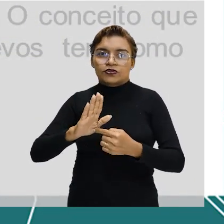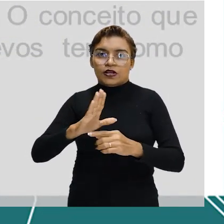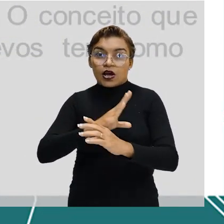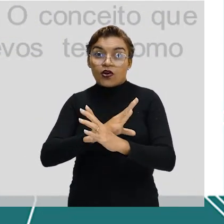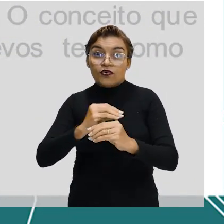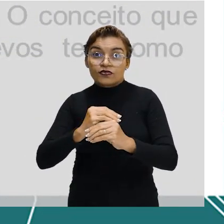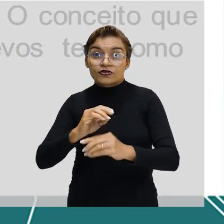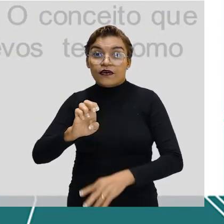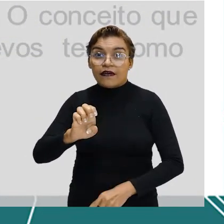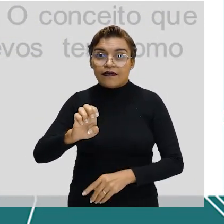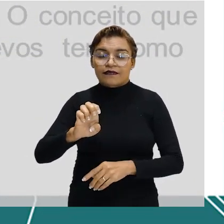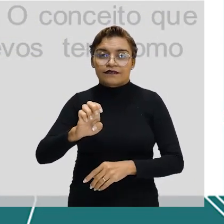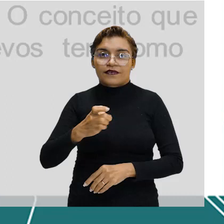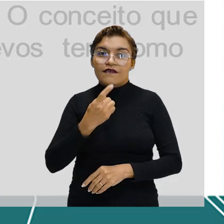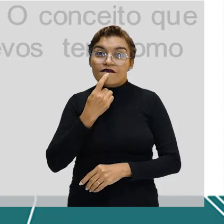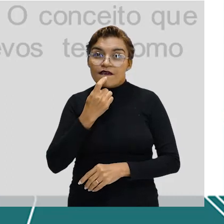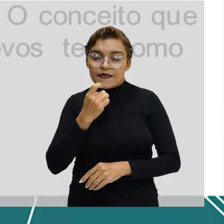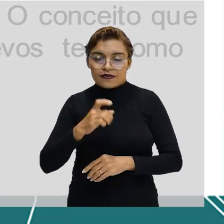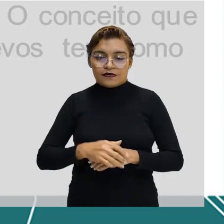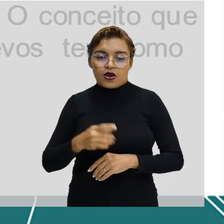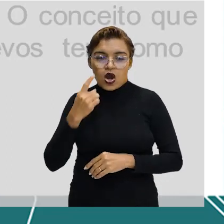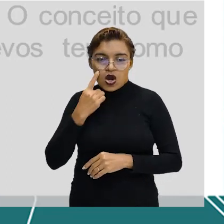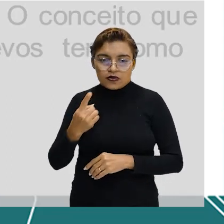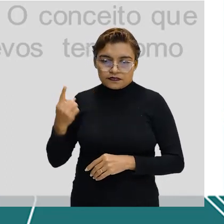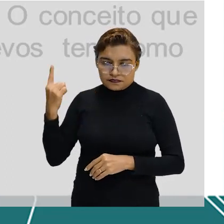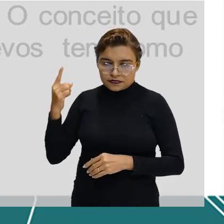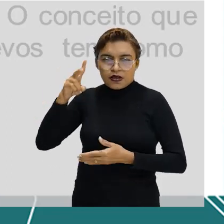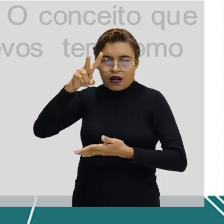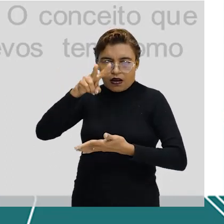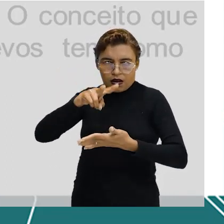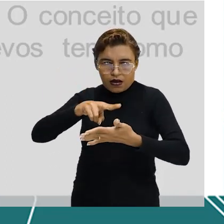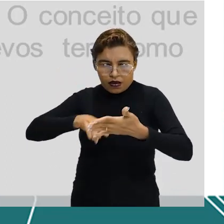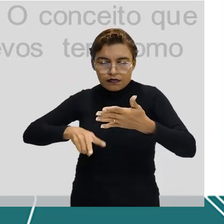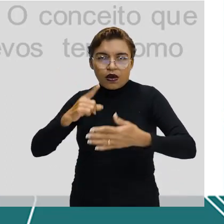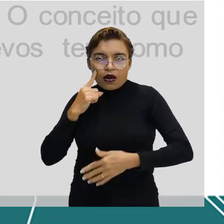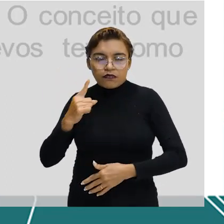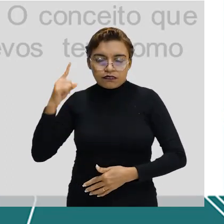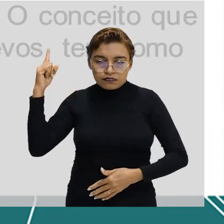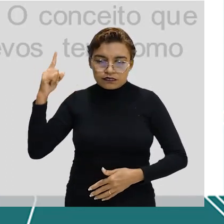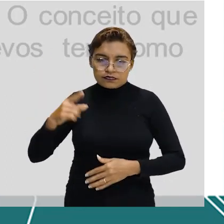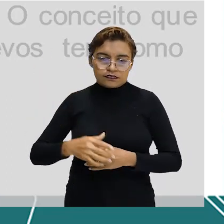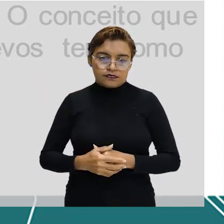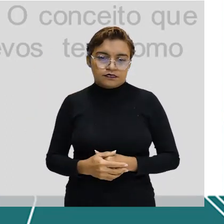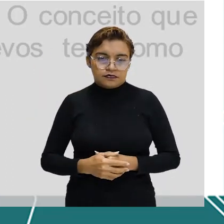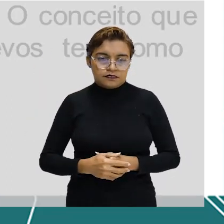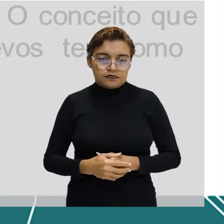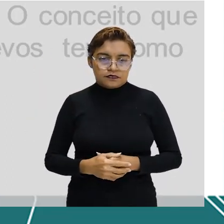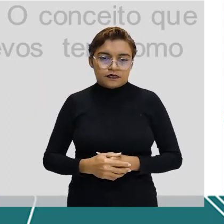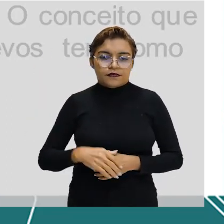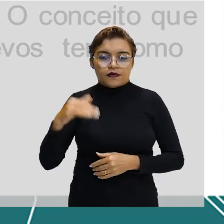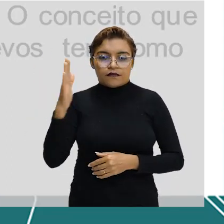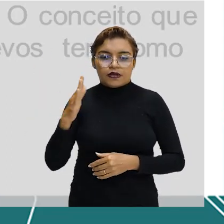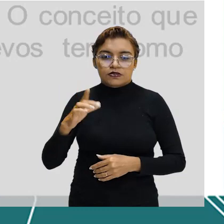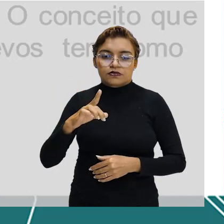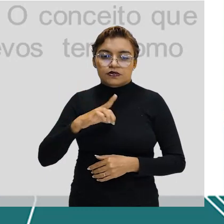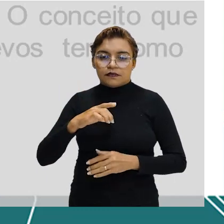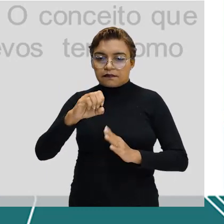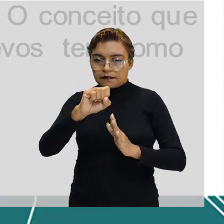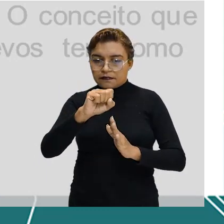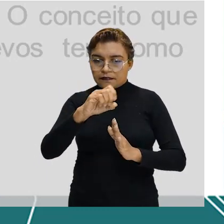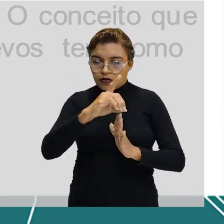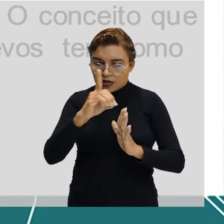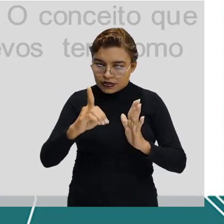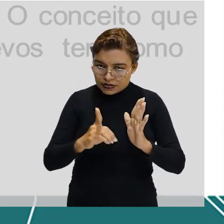poucas décadas, um dos países com maior número de idosos do mundo. E precisa correr para